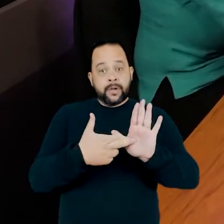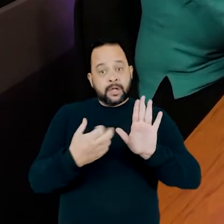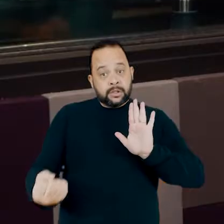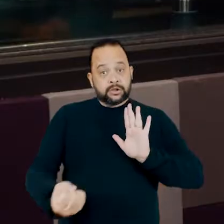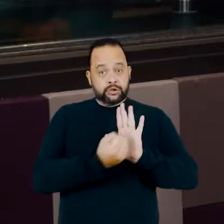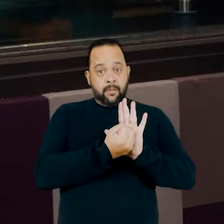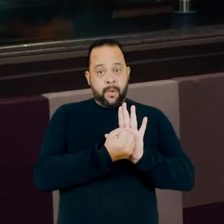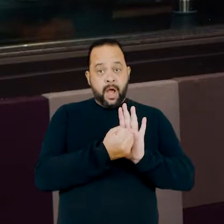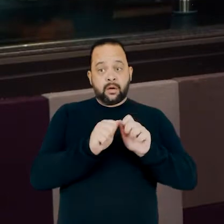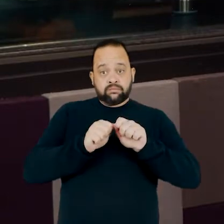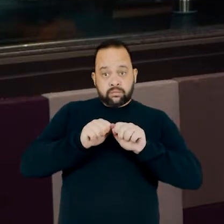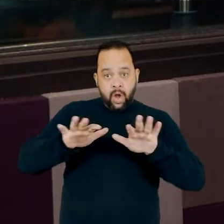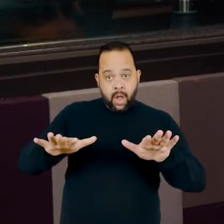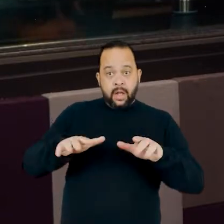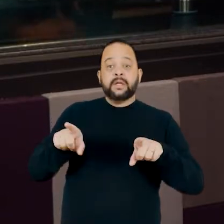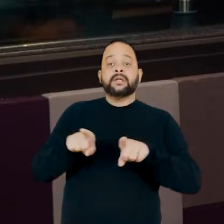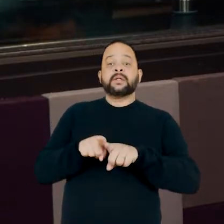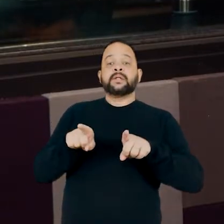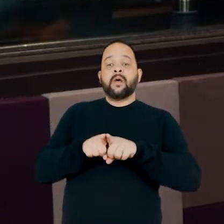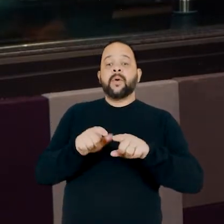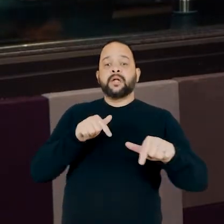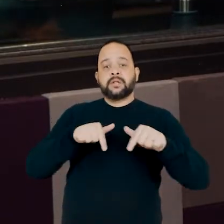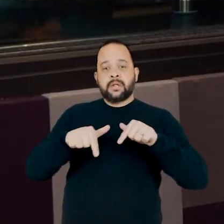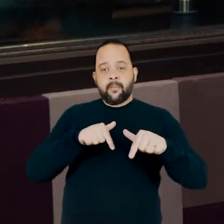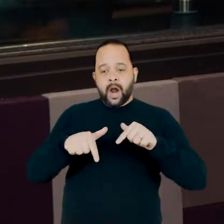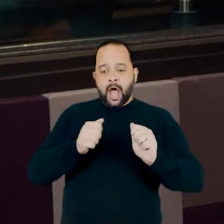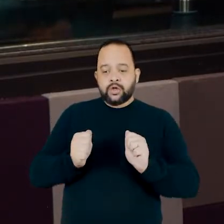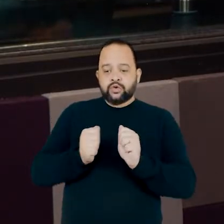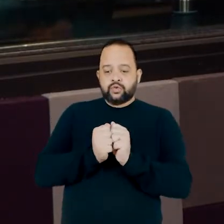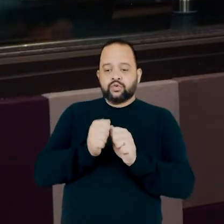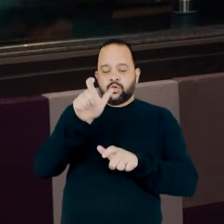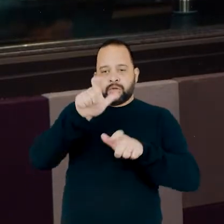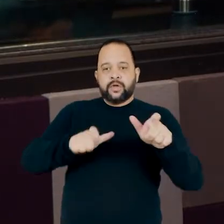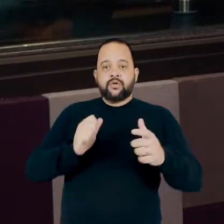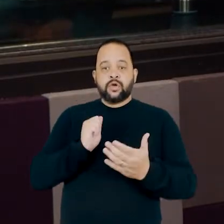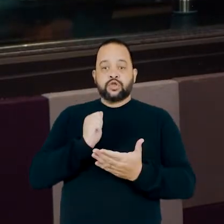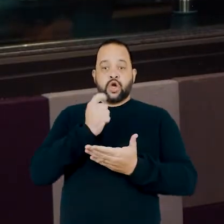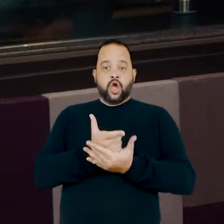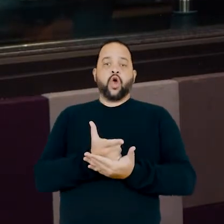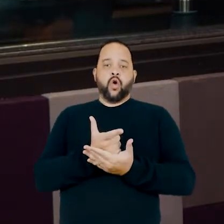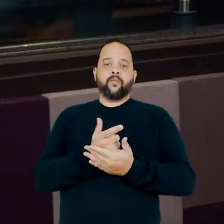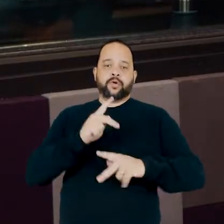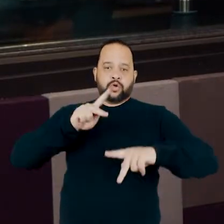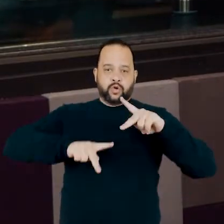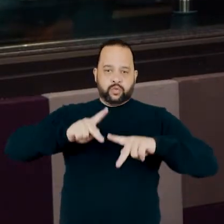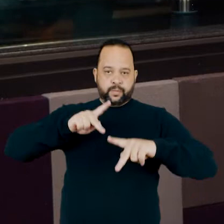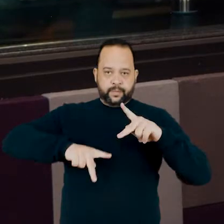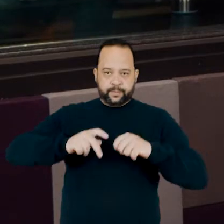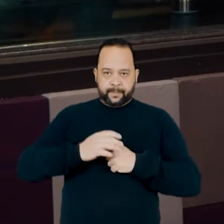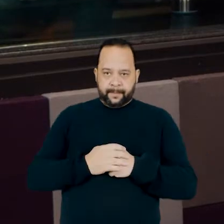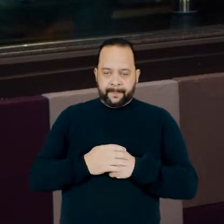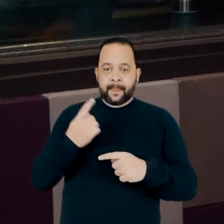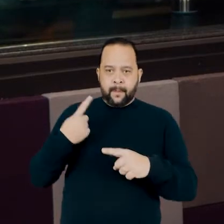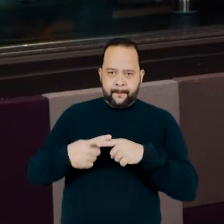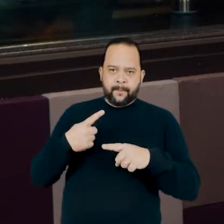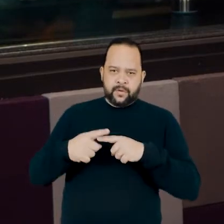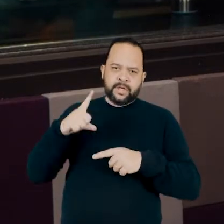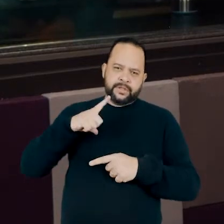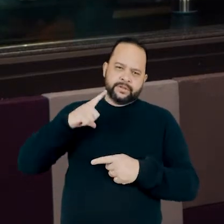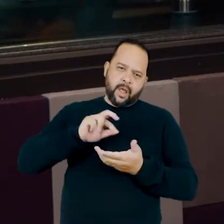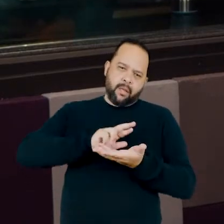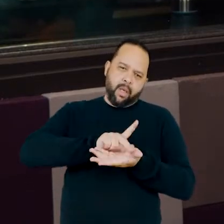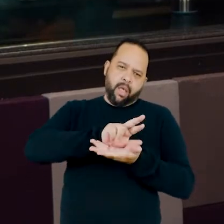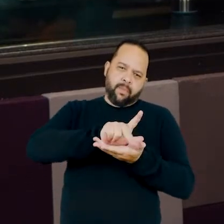marca, mas também atuar junto ao usuário final. Por quê? A gente tem muitos